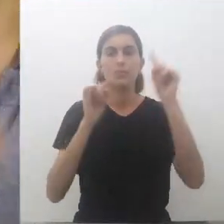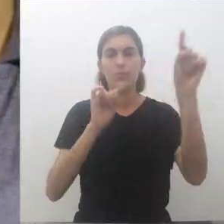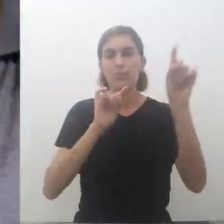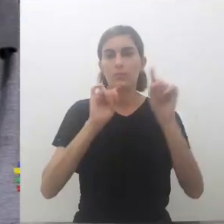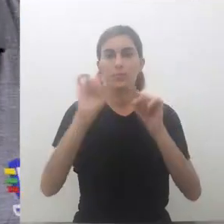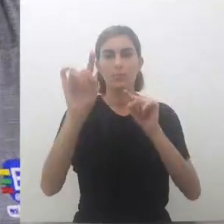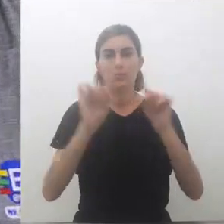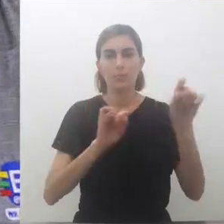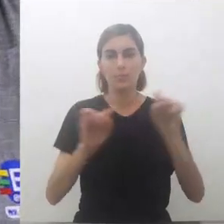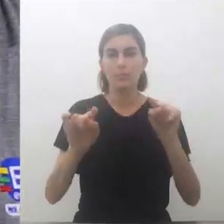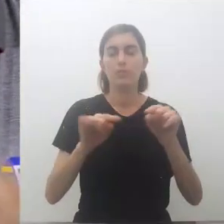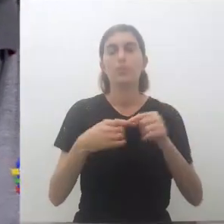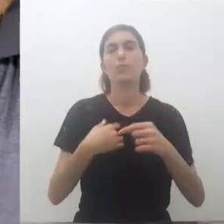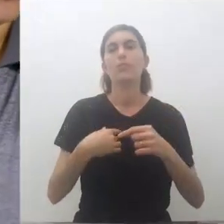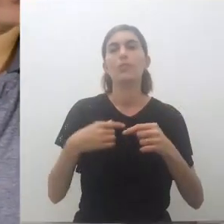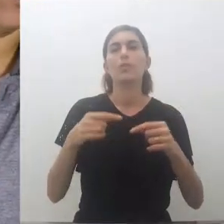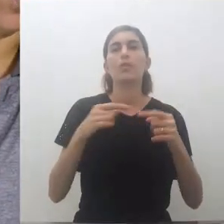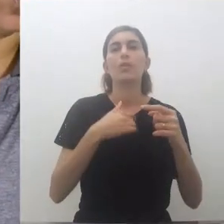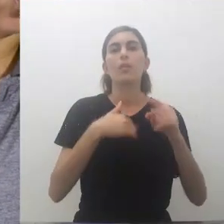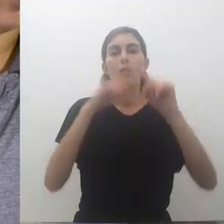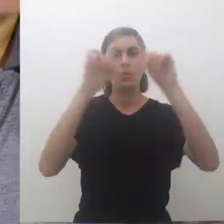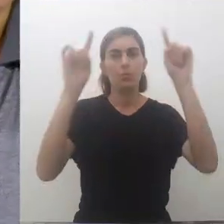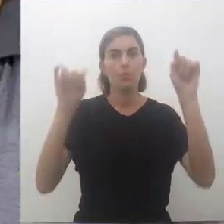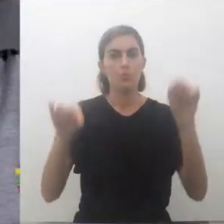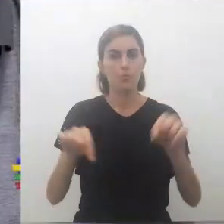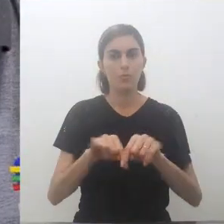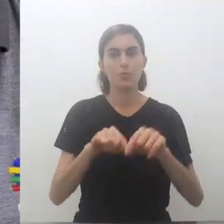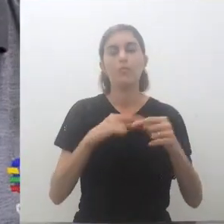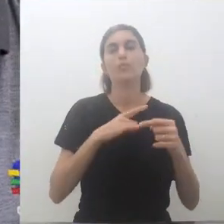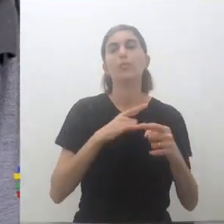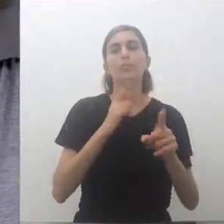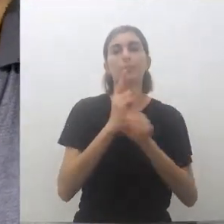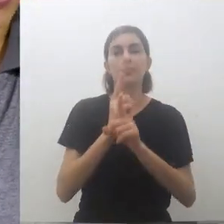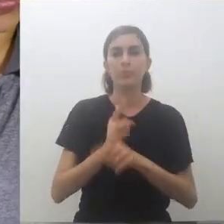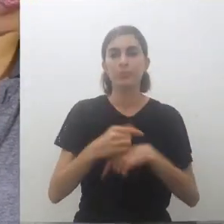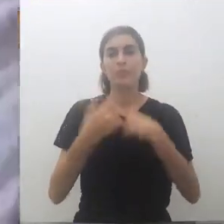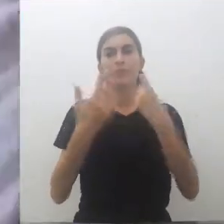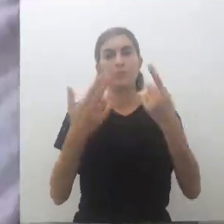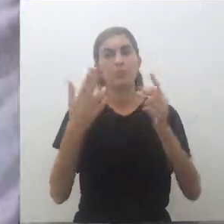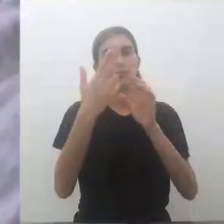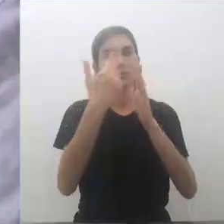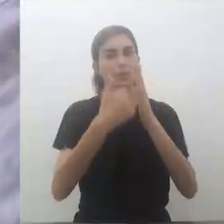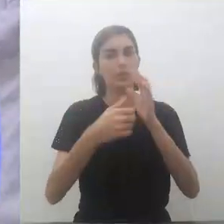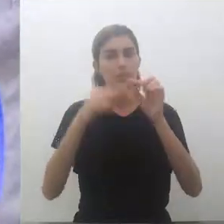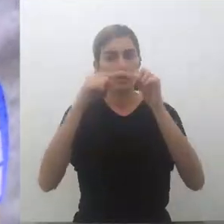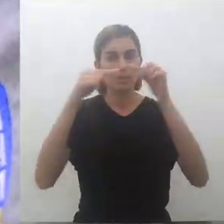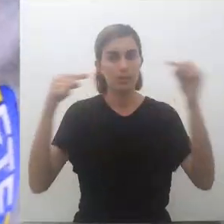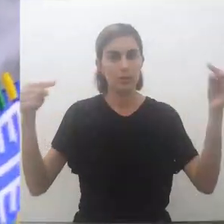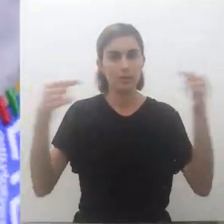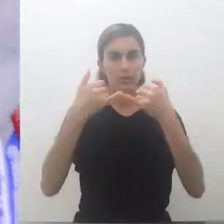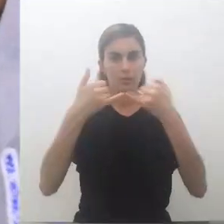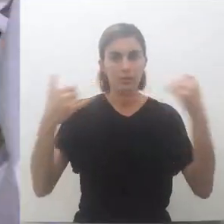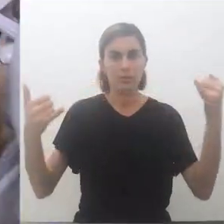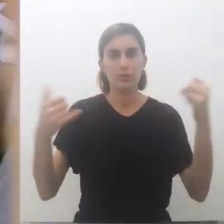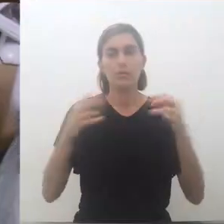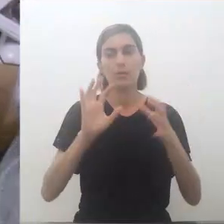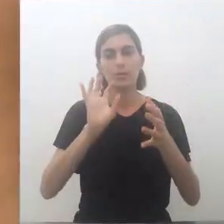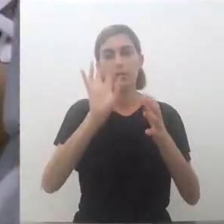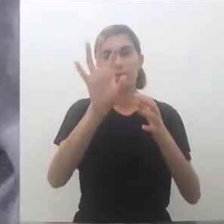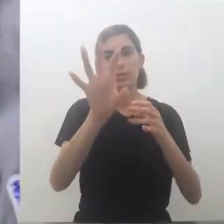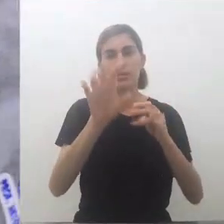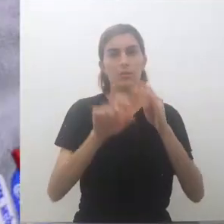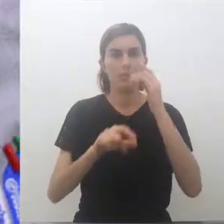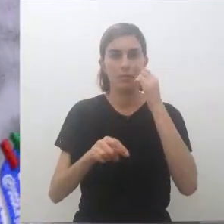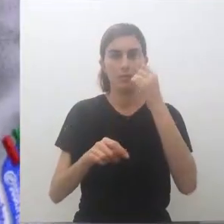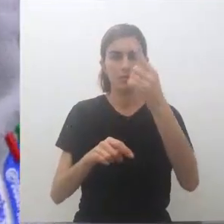principais pontos de enquadramento, são os pontos de encontro dessas linhas. Então, quando a gente centraliza o